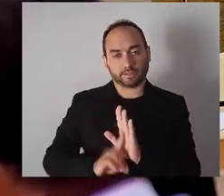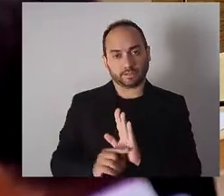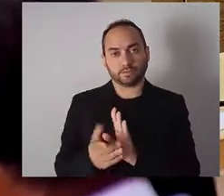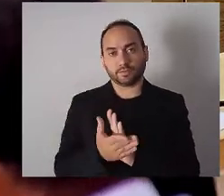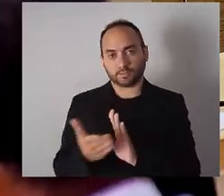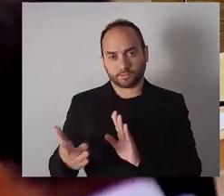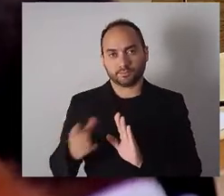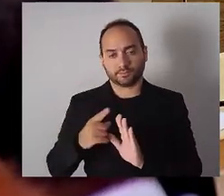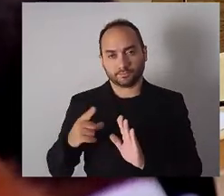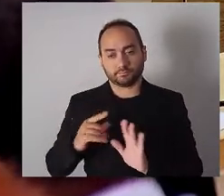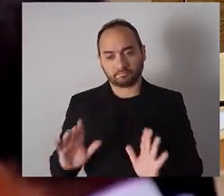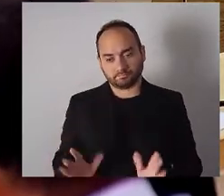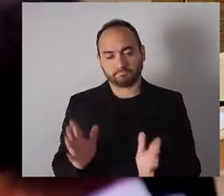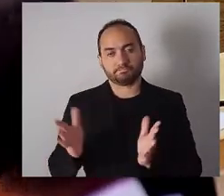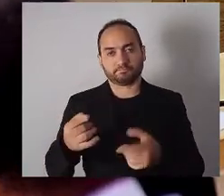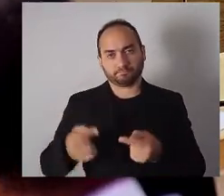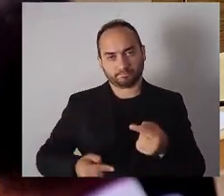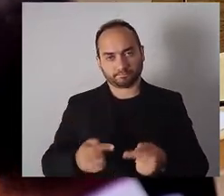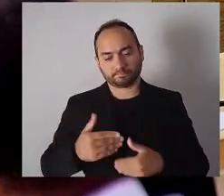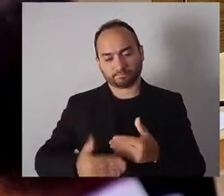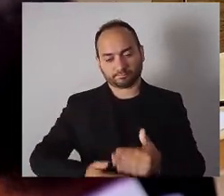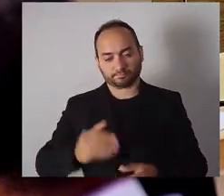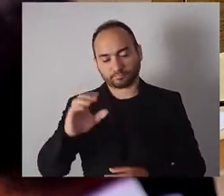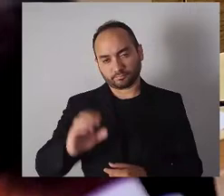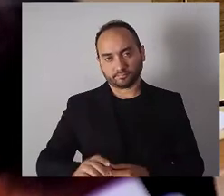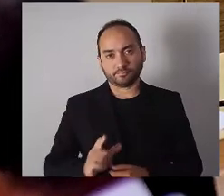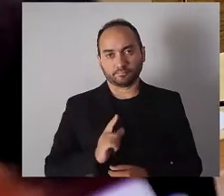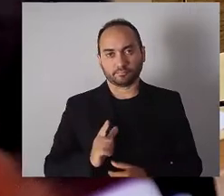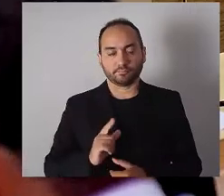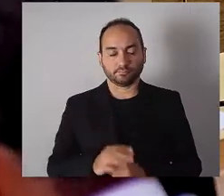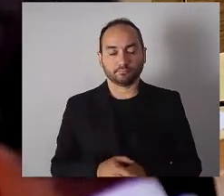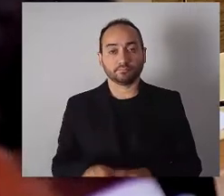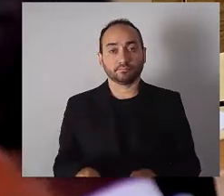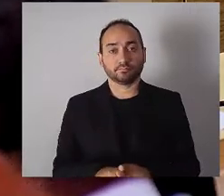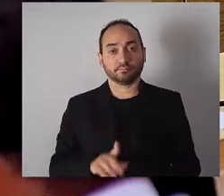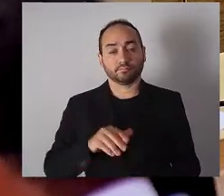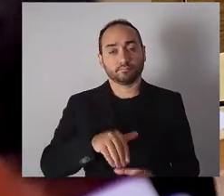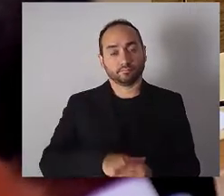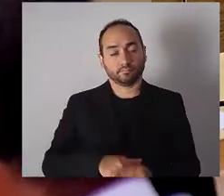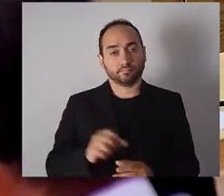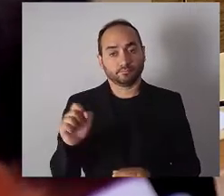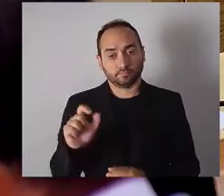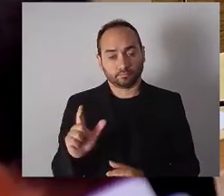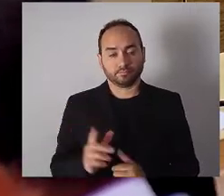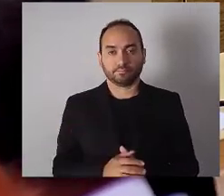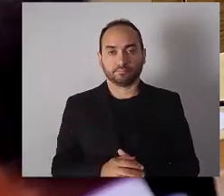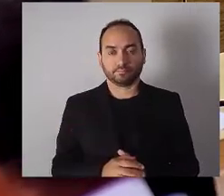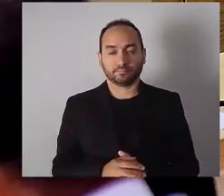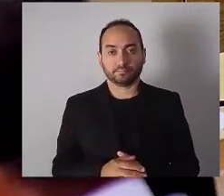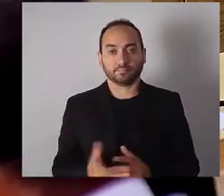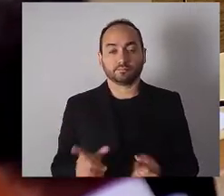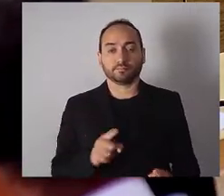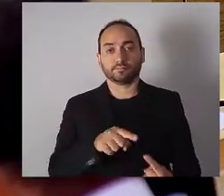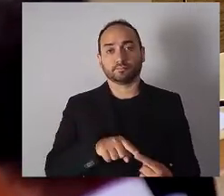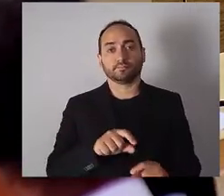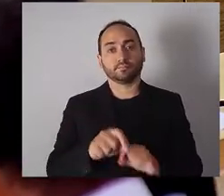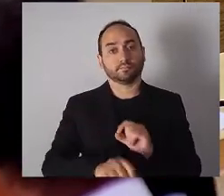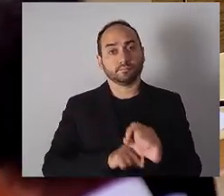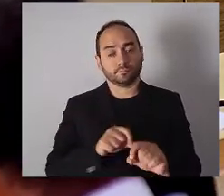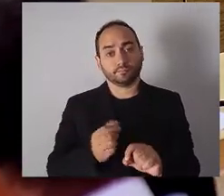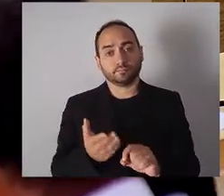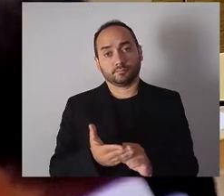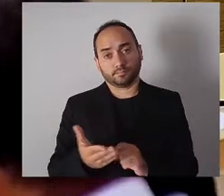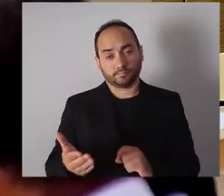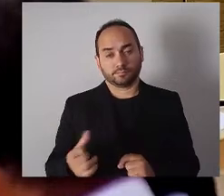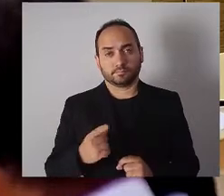dos seus direitos e ao estímulo do exercício da cidadania e do voto consciente. O objetivo será